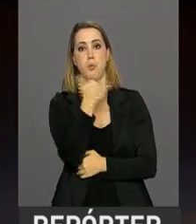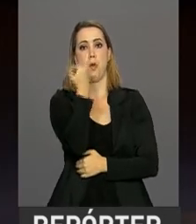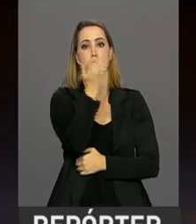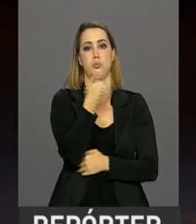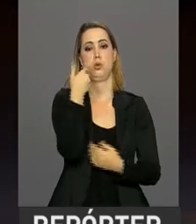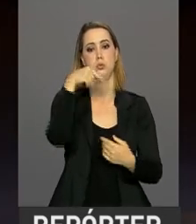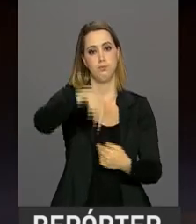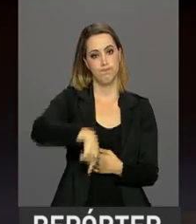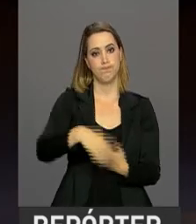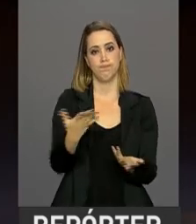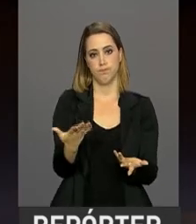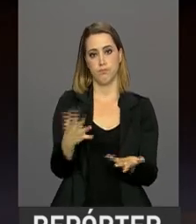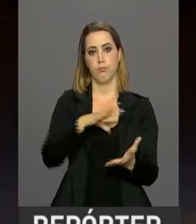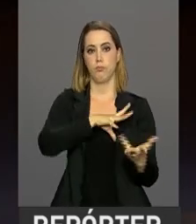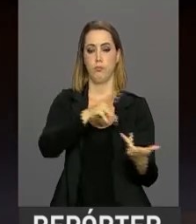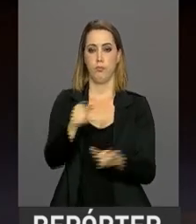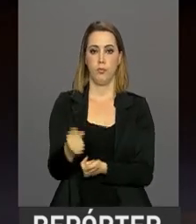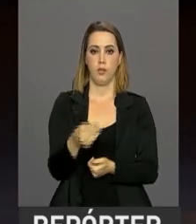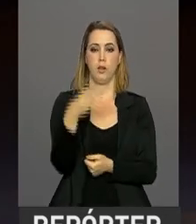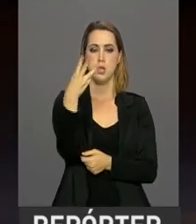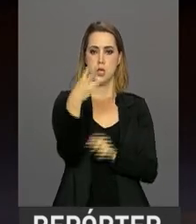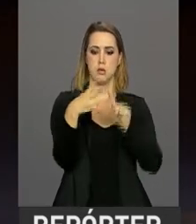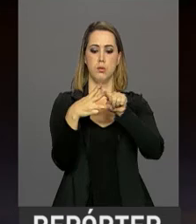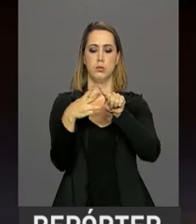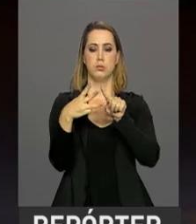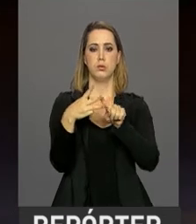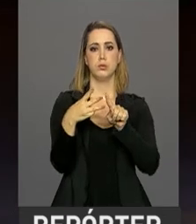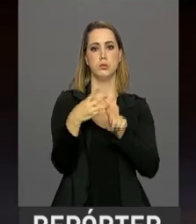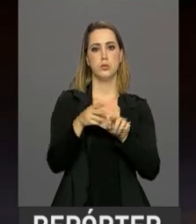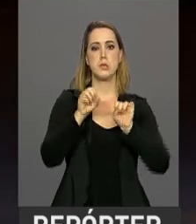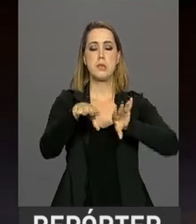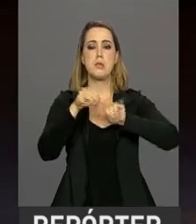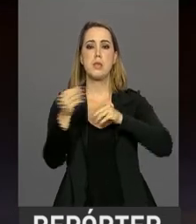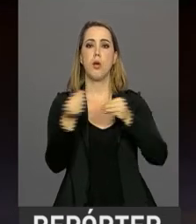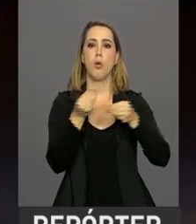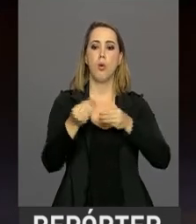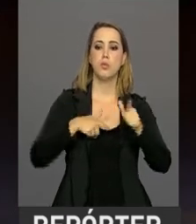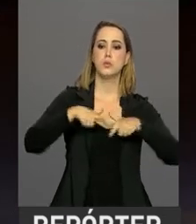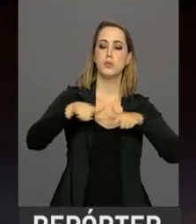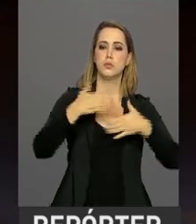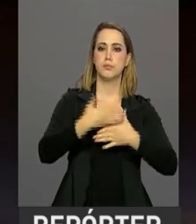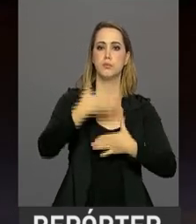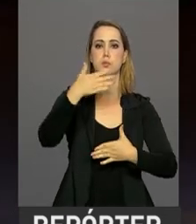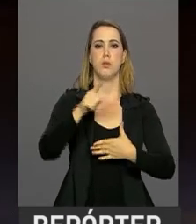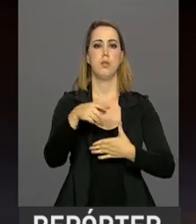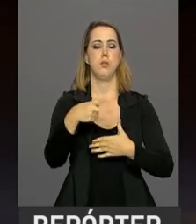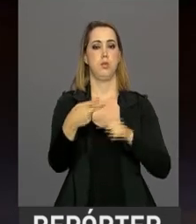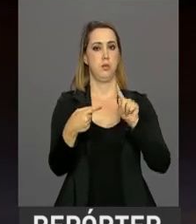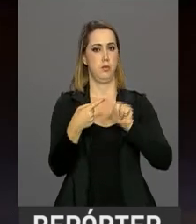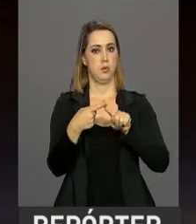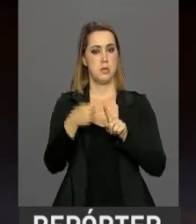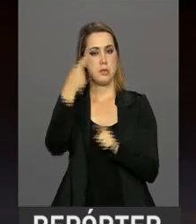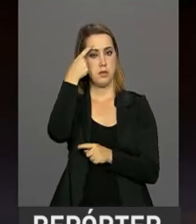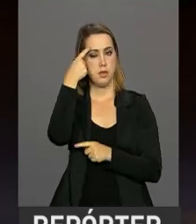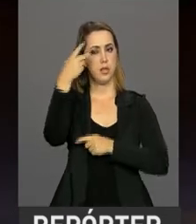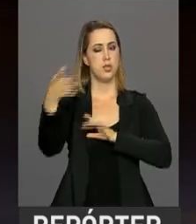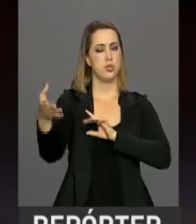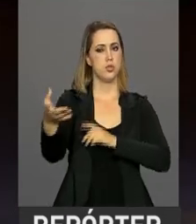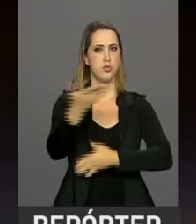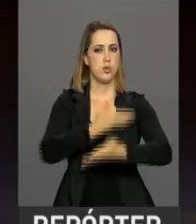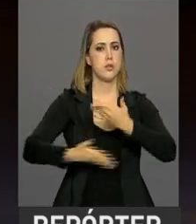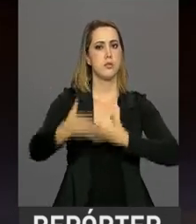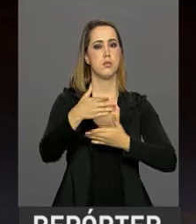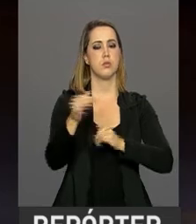mundo. O ministro citou 3 eixos que vão orientar a atuação nas fronteiras: ações de inteligência e troca de informações entre os